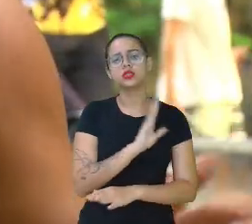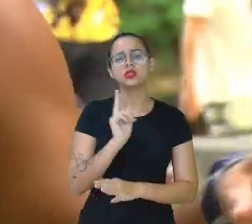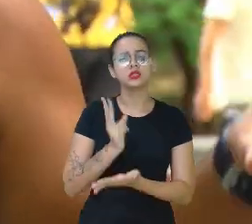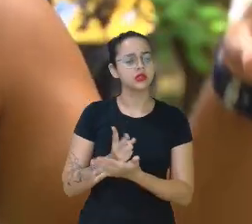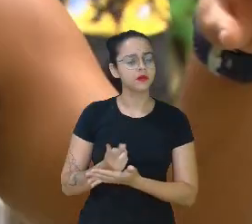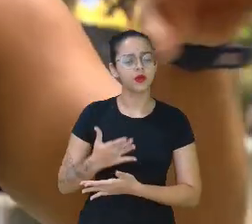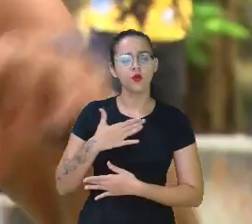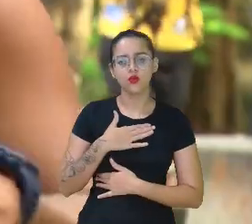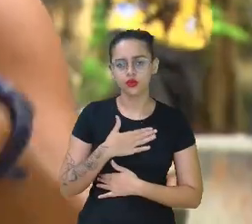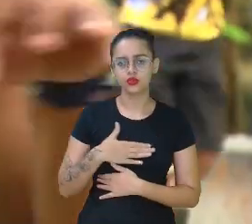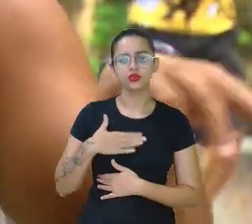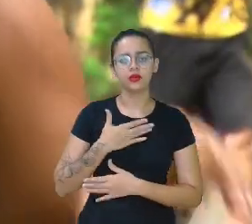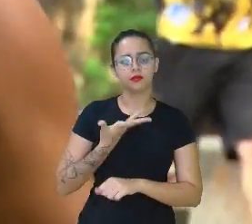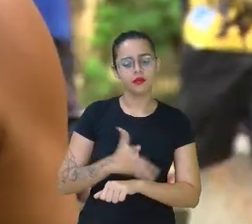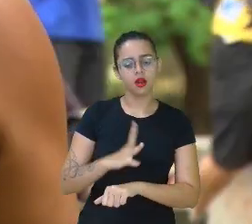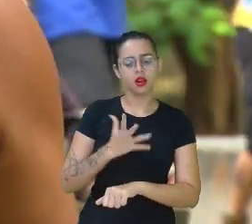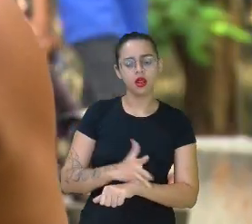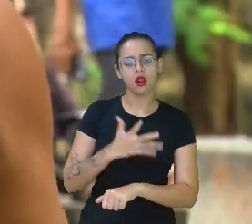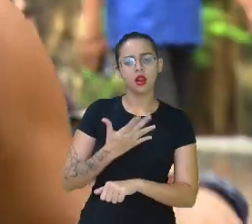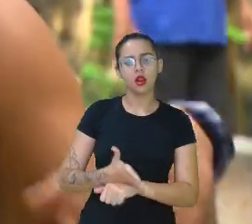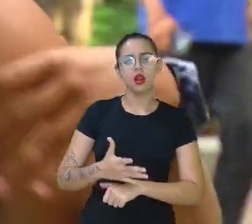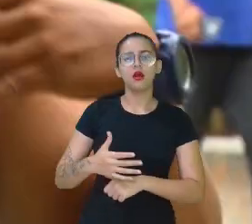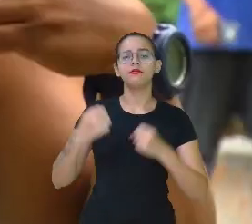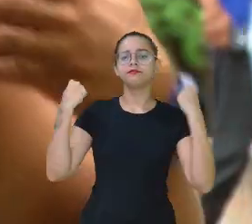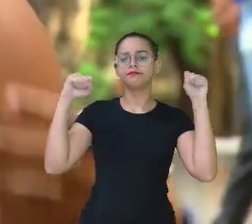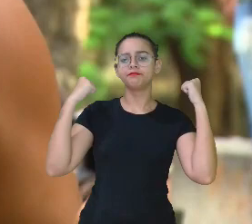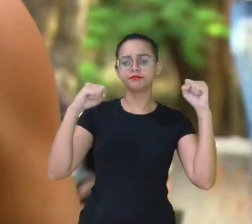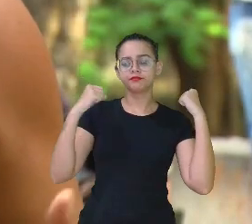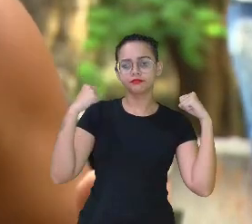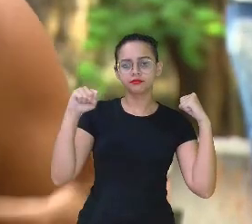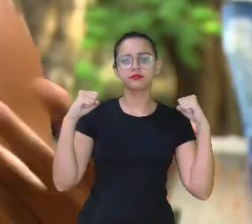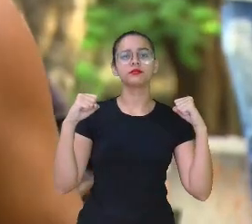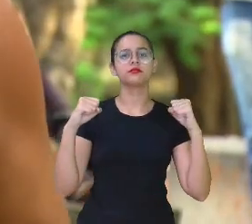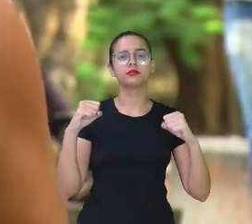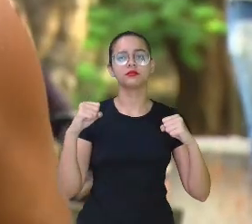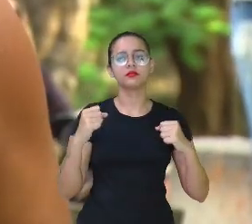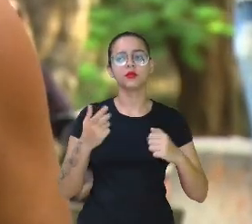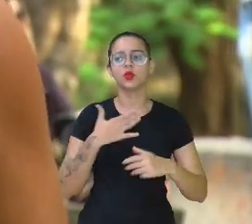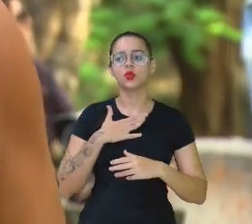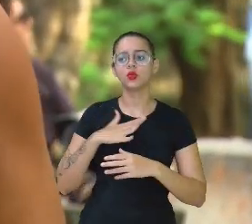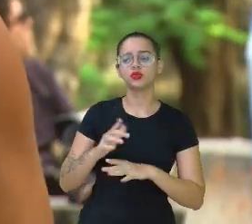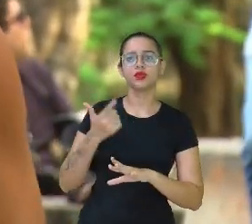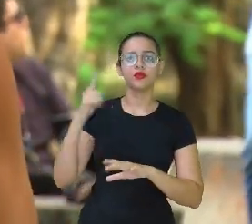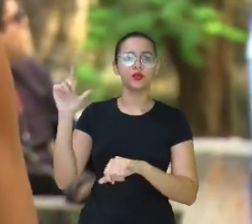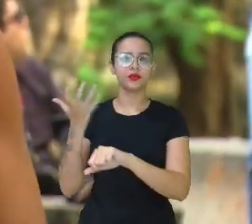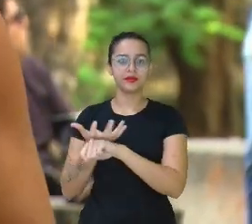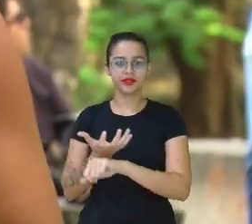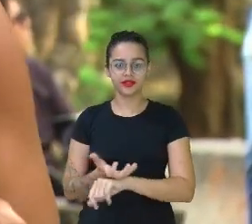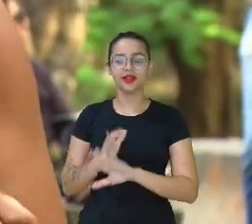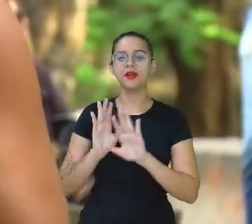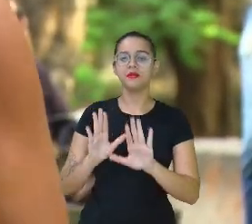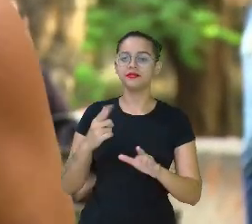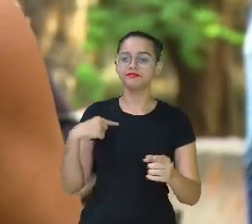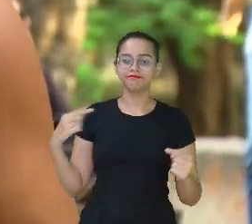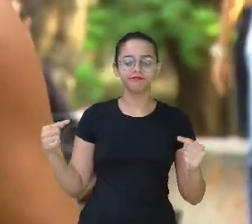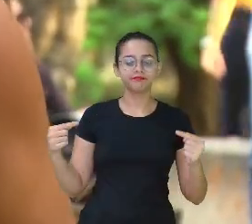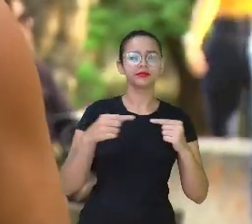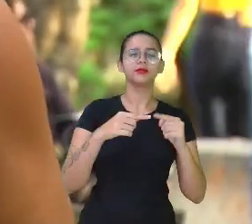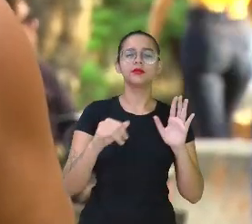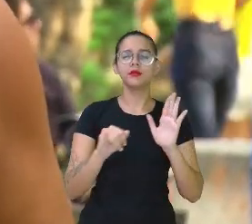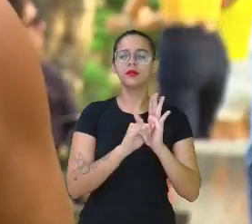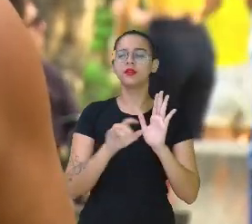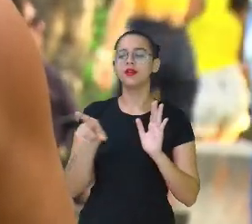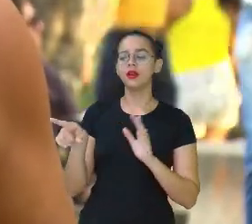gostei de praticar atividade física. Não que eu não gostava das outras disciplinas, mas eu me identifiquei mais com a